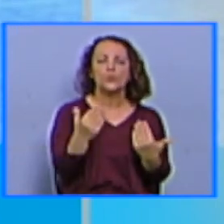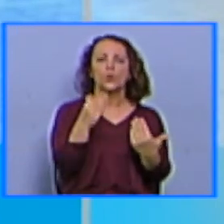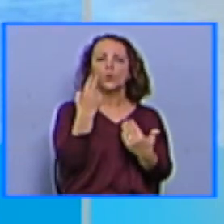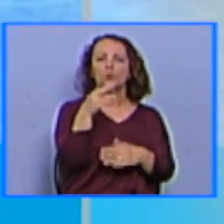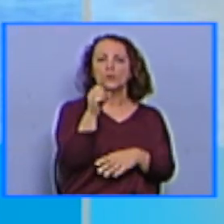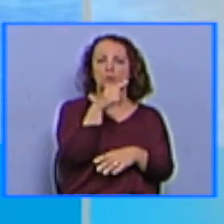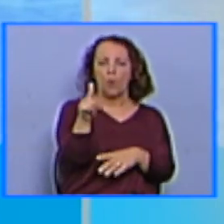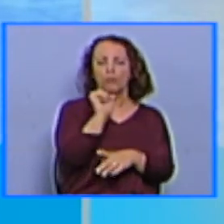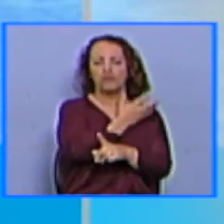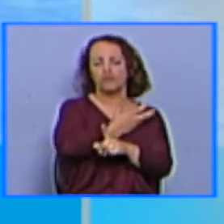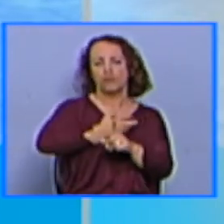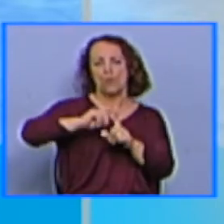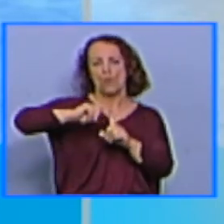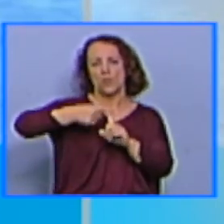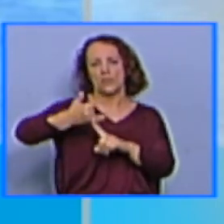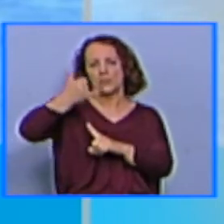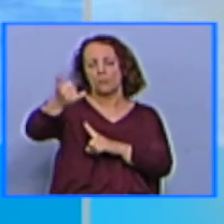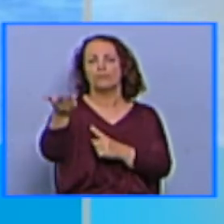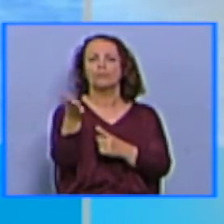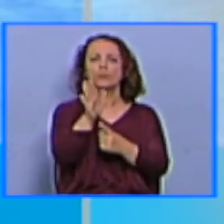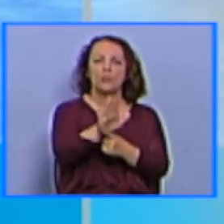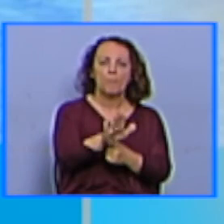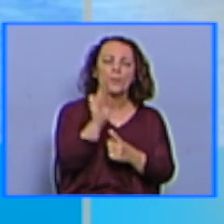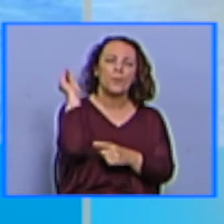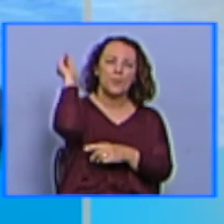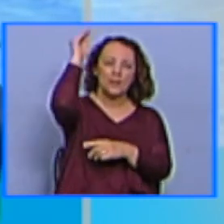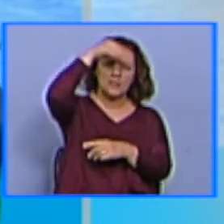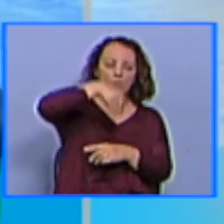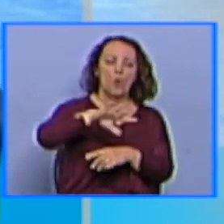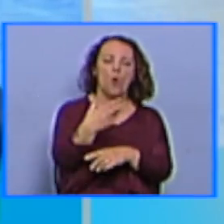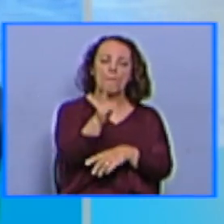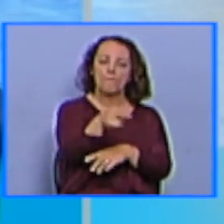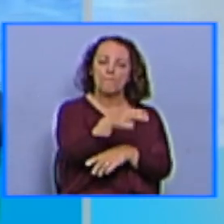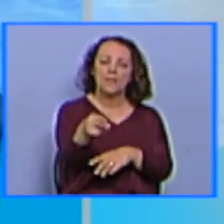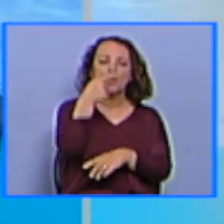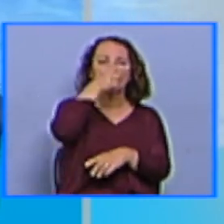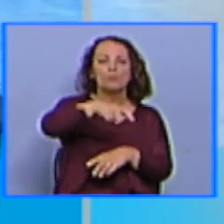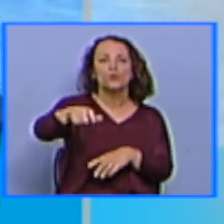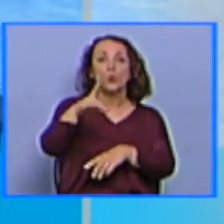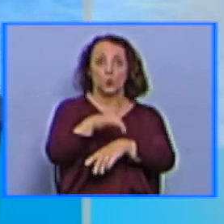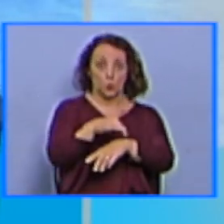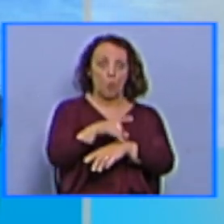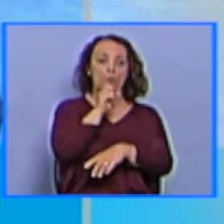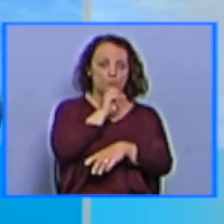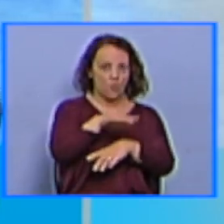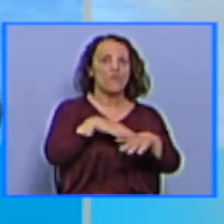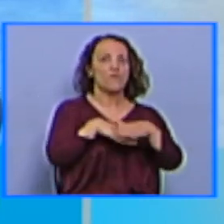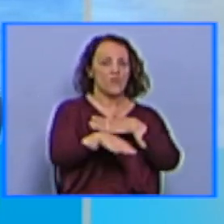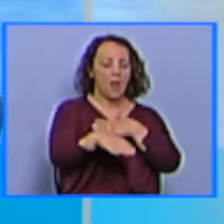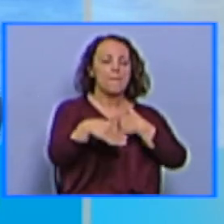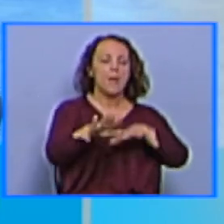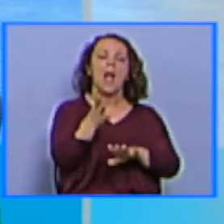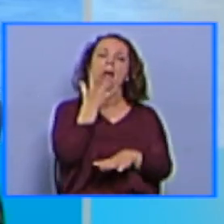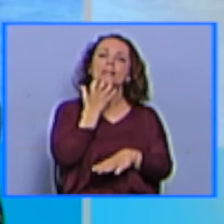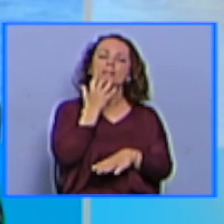casos particulares, e até dá o exemplo do batismo, da ação dos doentes, podem ser realizados com as devidas cautelas. Eu penso que isso foi